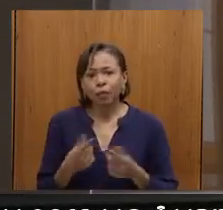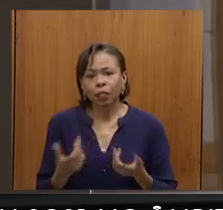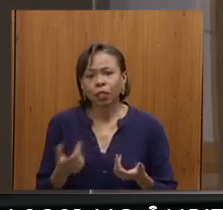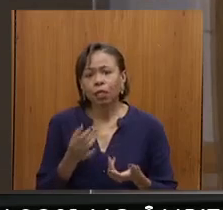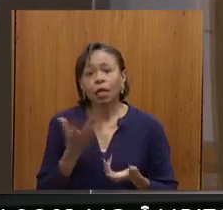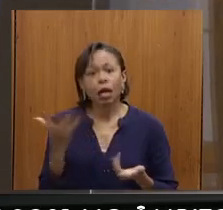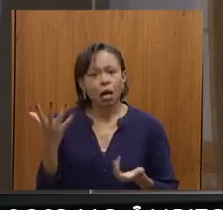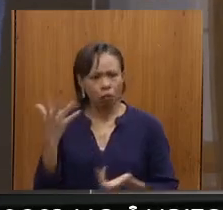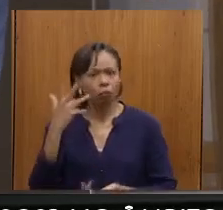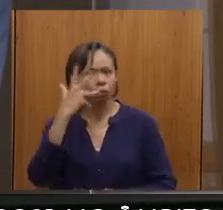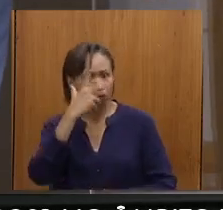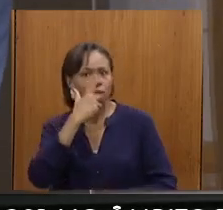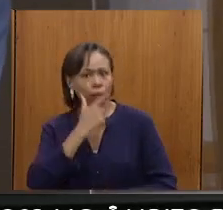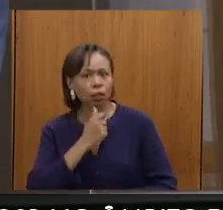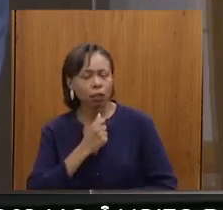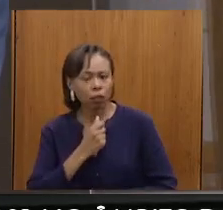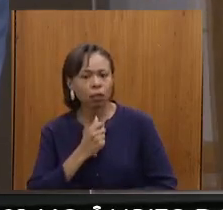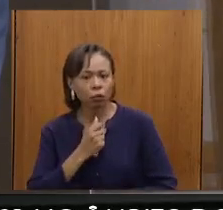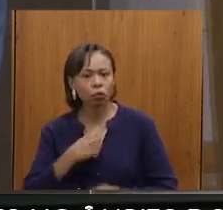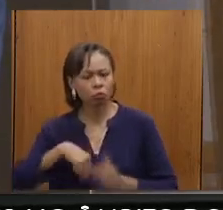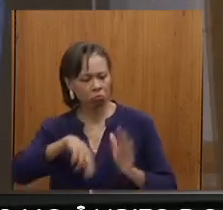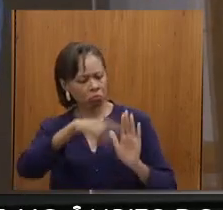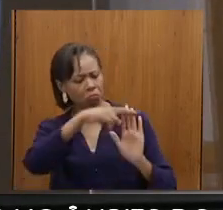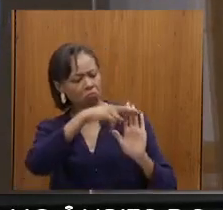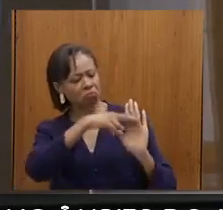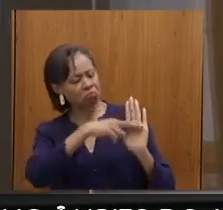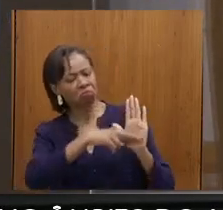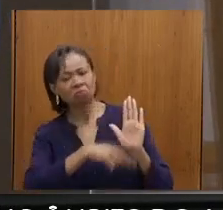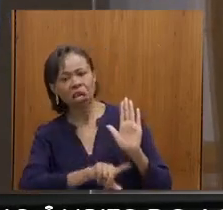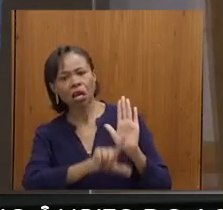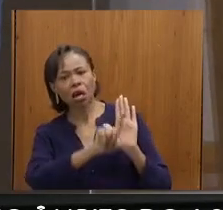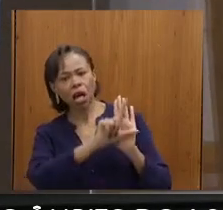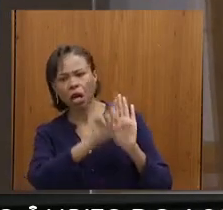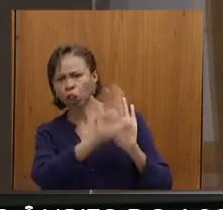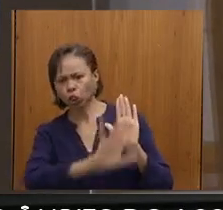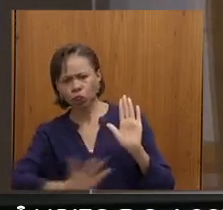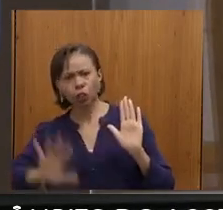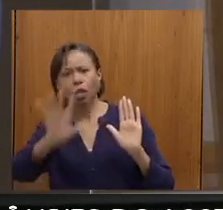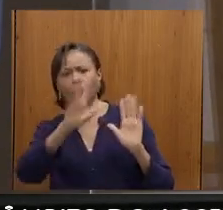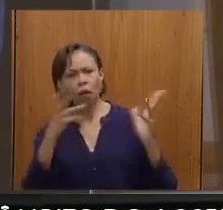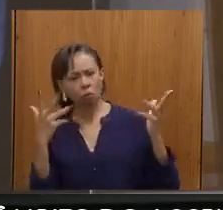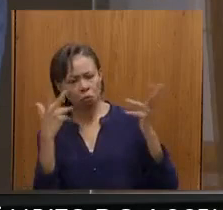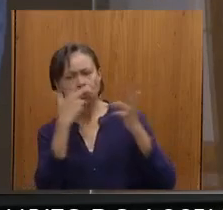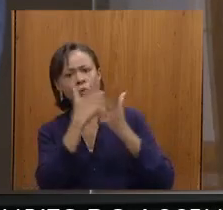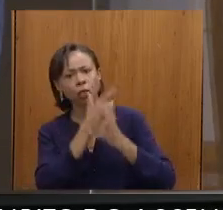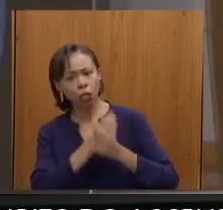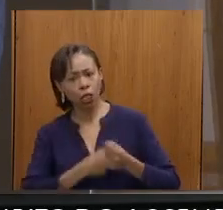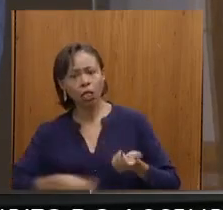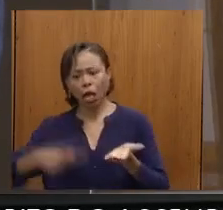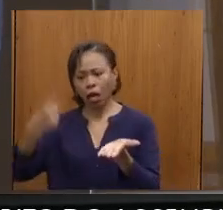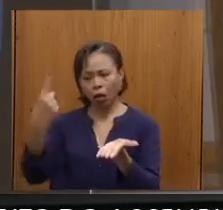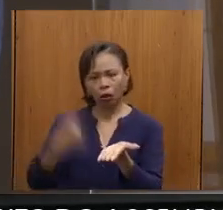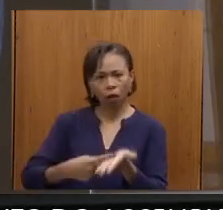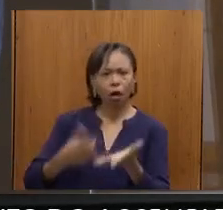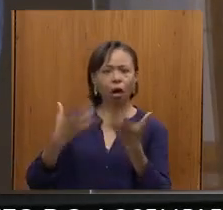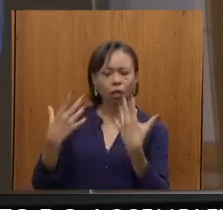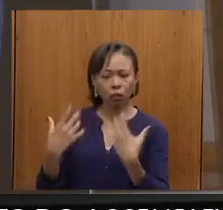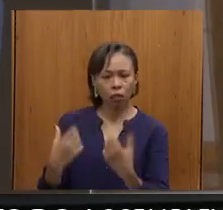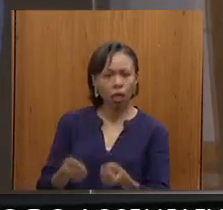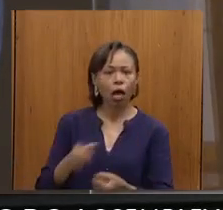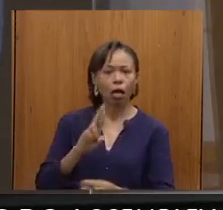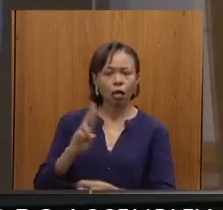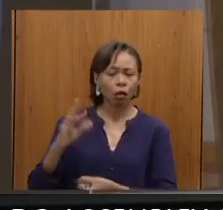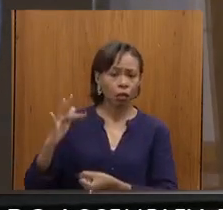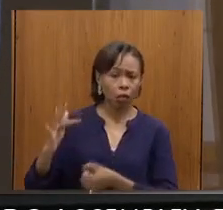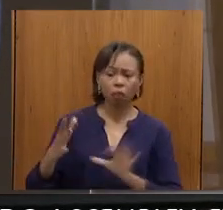lendo os princípios gerais, as condições da adesão ao regime de recuperação